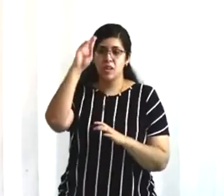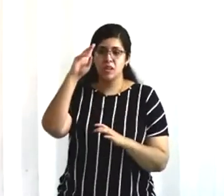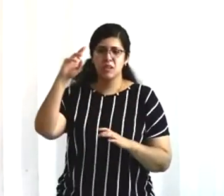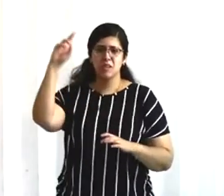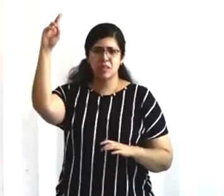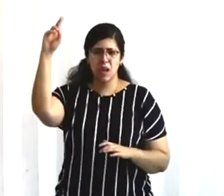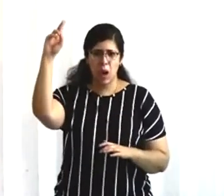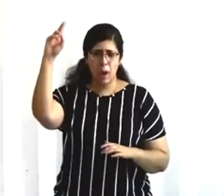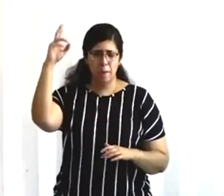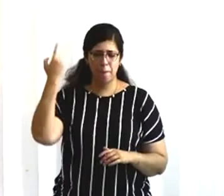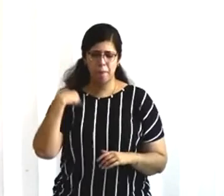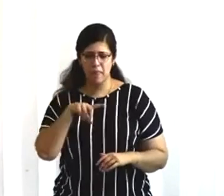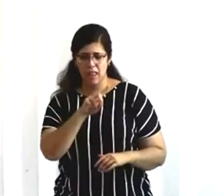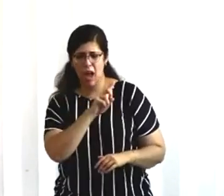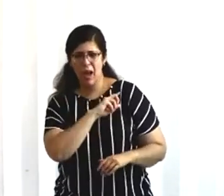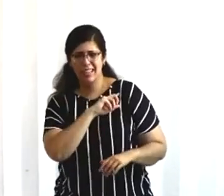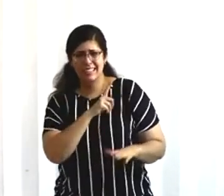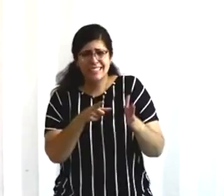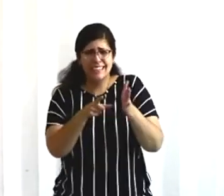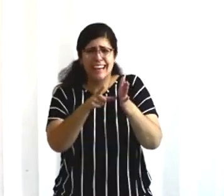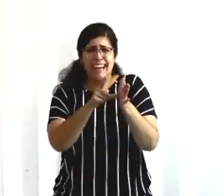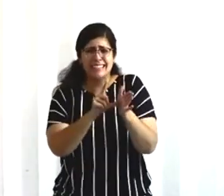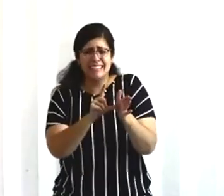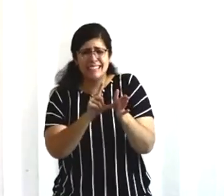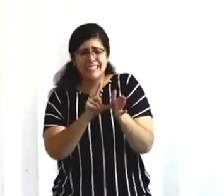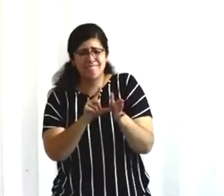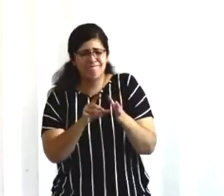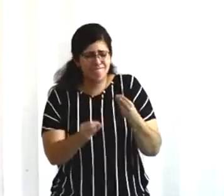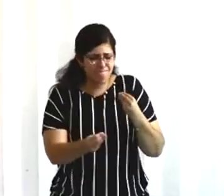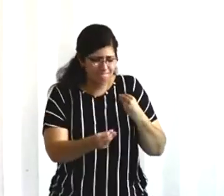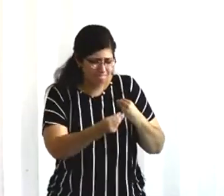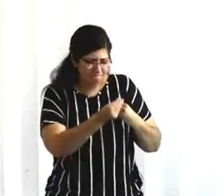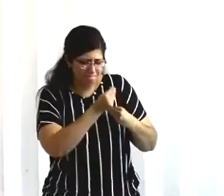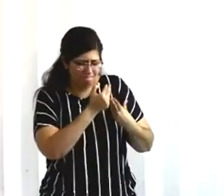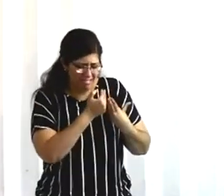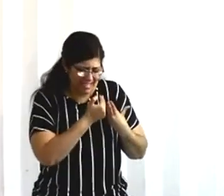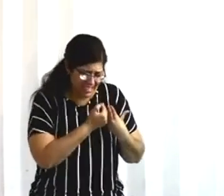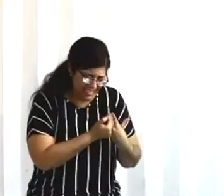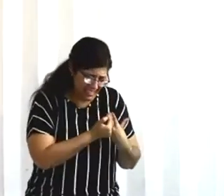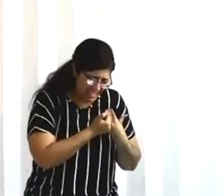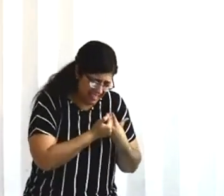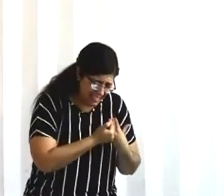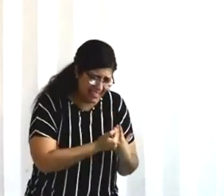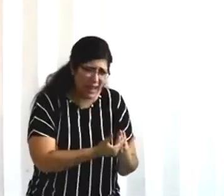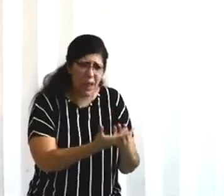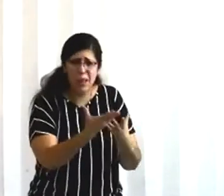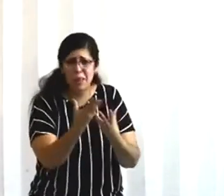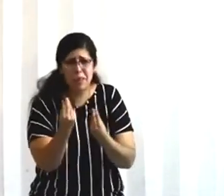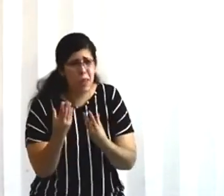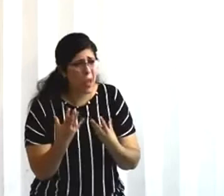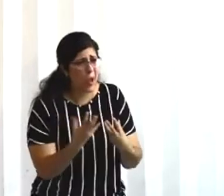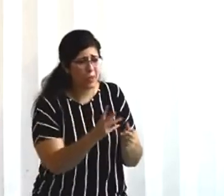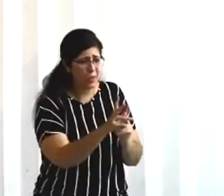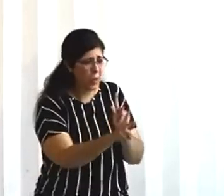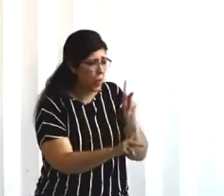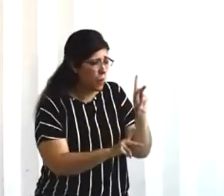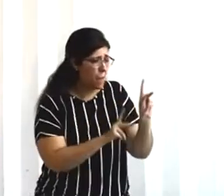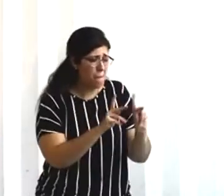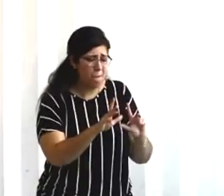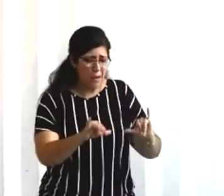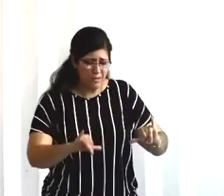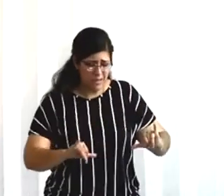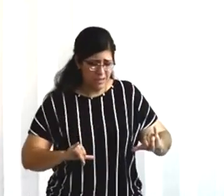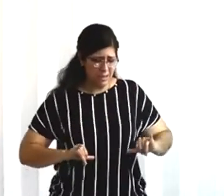vara que lhe feria os ombros e o cetro do seu opressor. Os imperadores assírios se deleitavam em